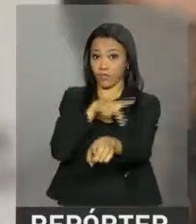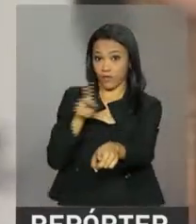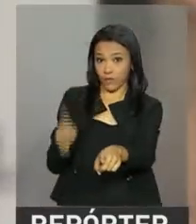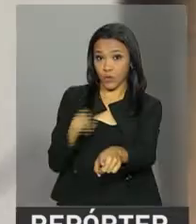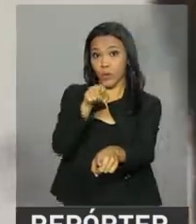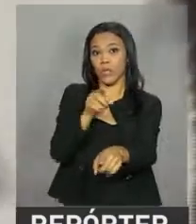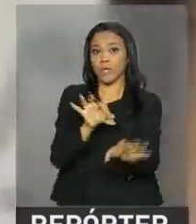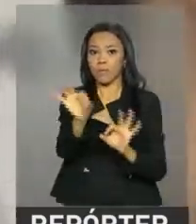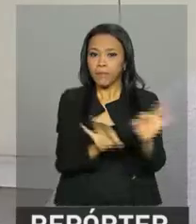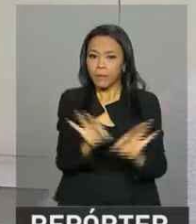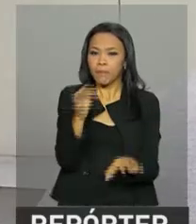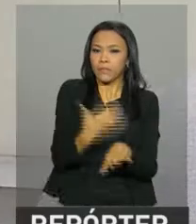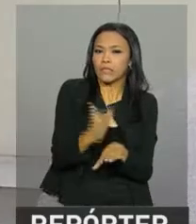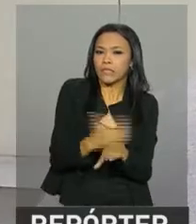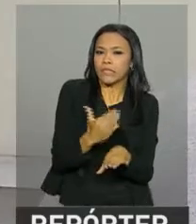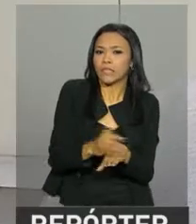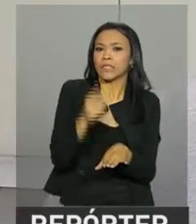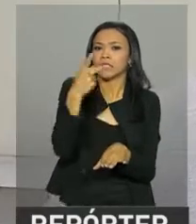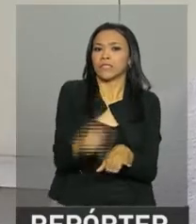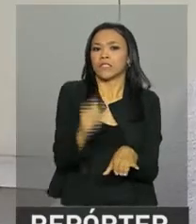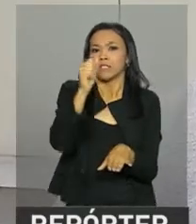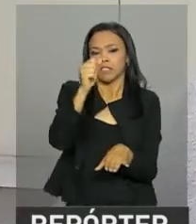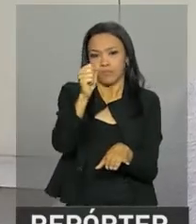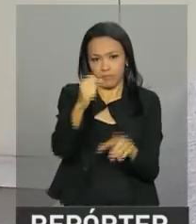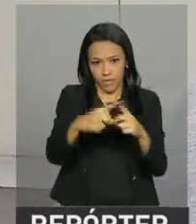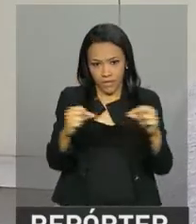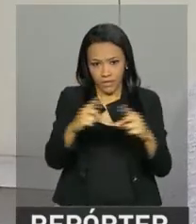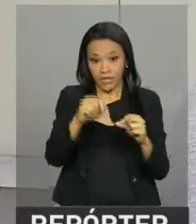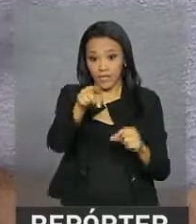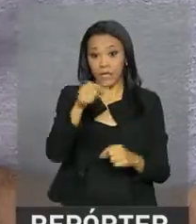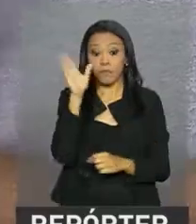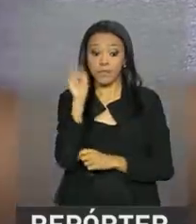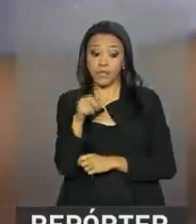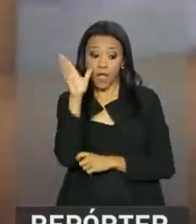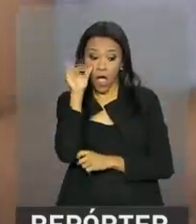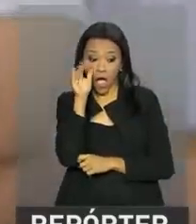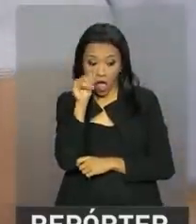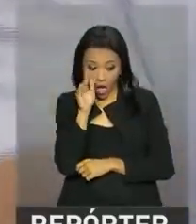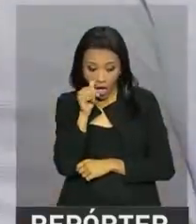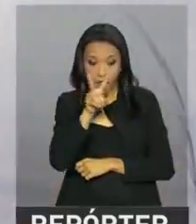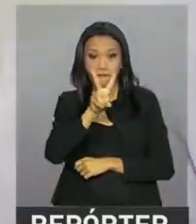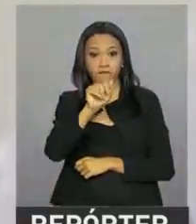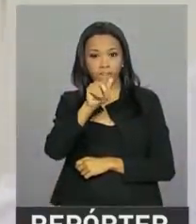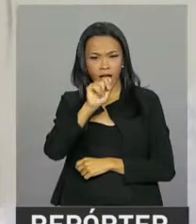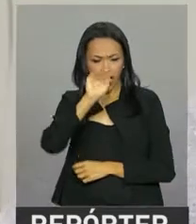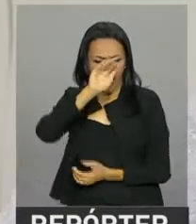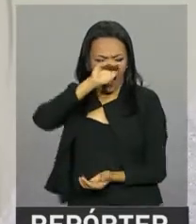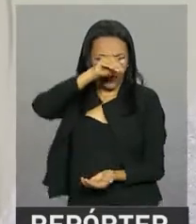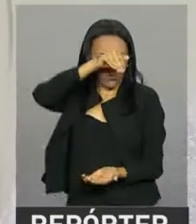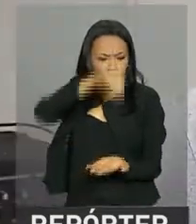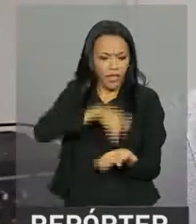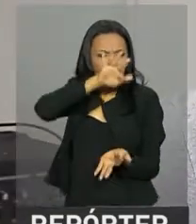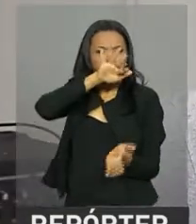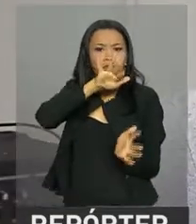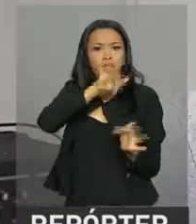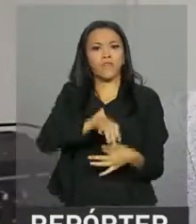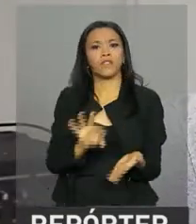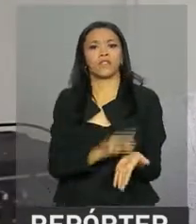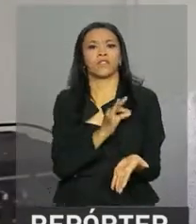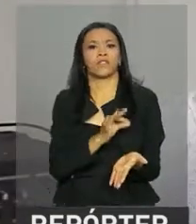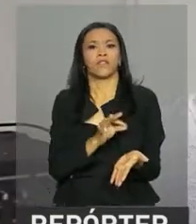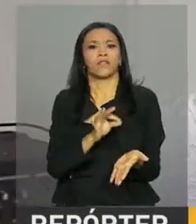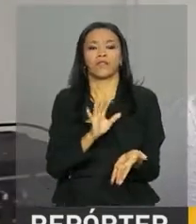preparatórios de brasília recomenda que o candidato monitore as vagas até o encerramento das inscrições e também está observando